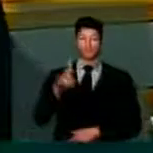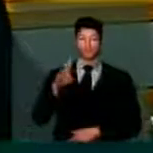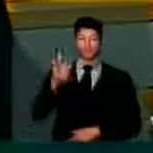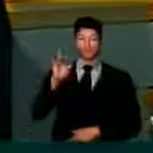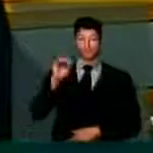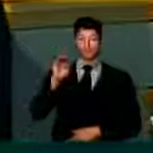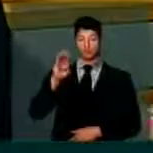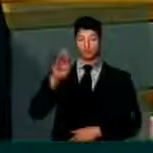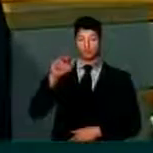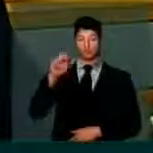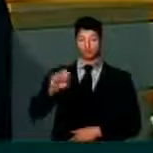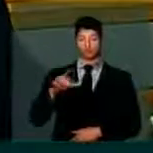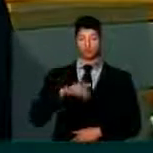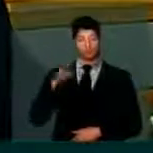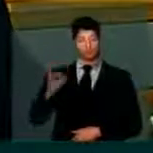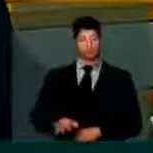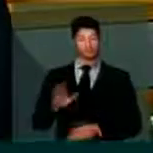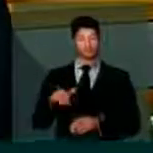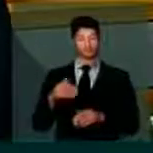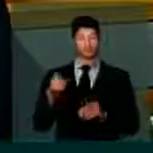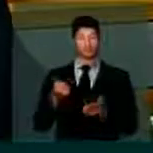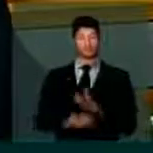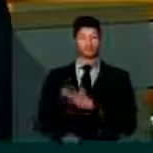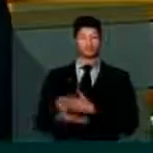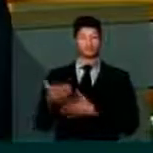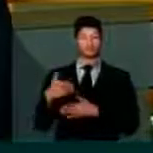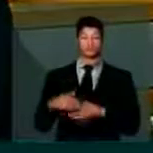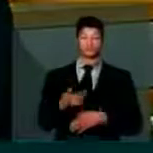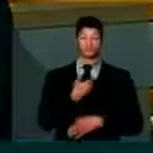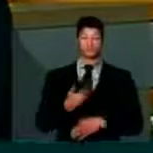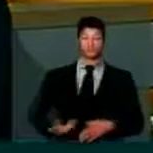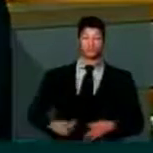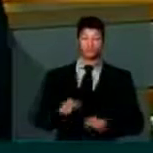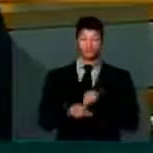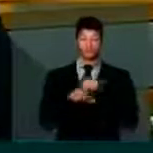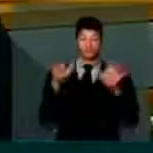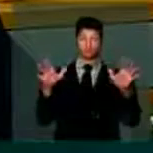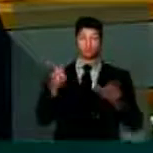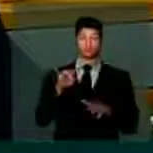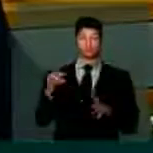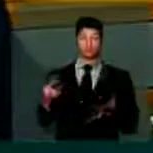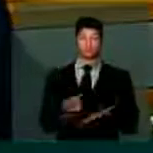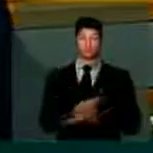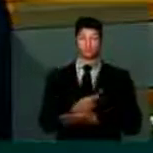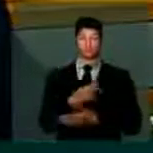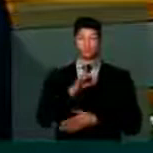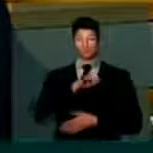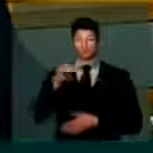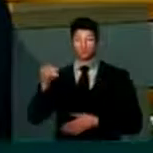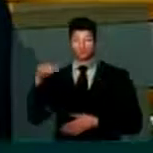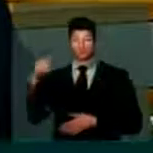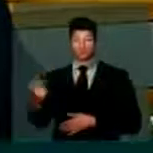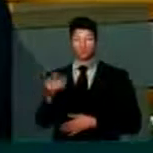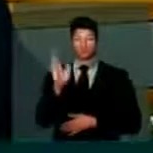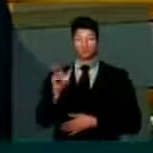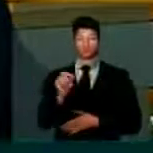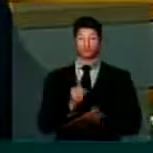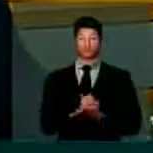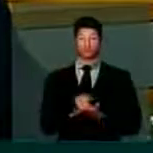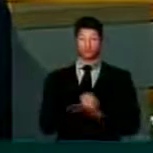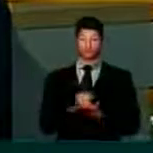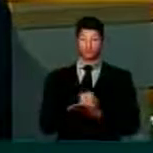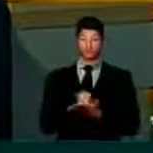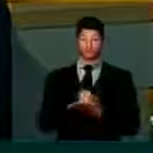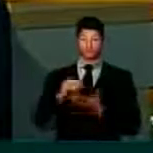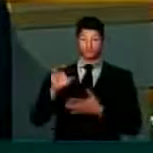e tenho certeza que a hora que essa delação premiada vier a público, que é o que deveria ocorrer nos próximos dias, já que o